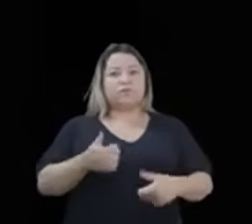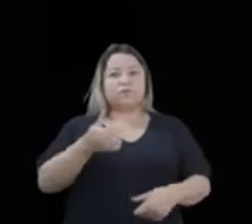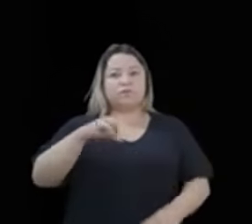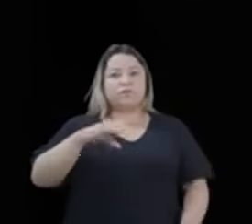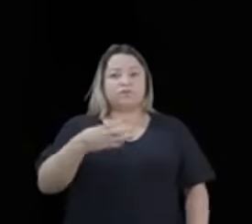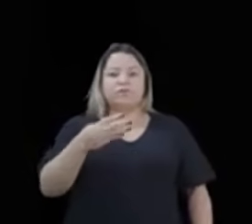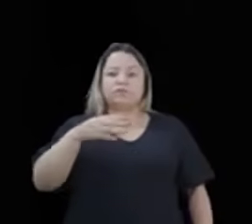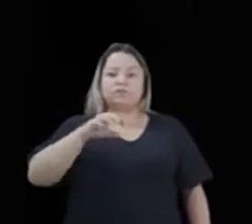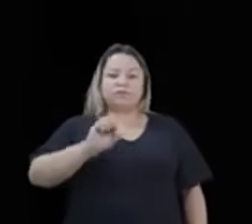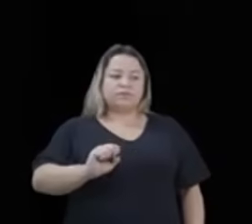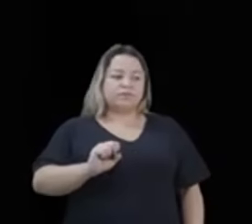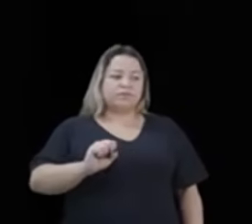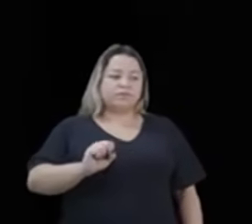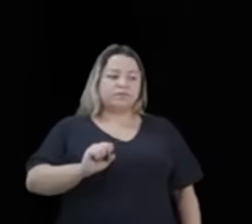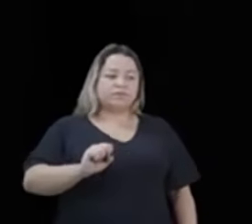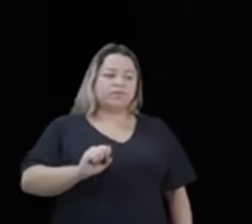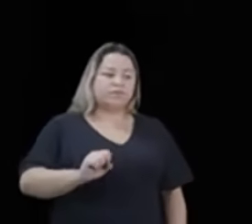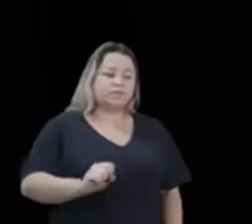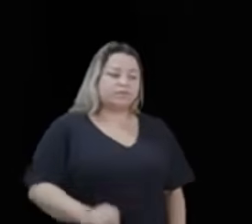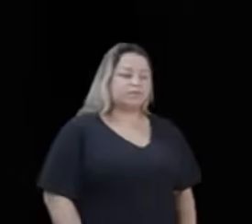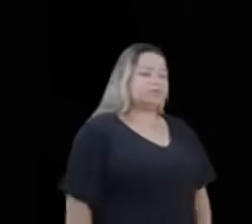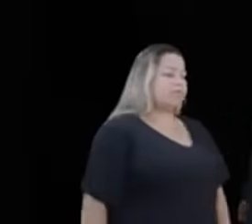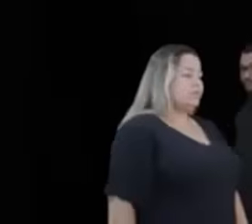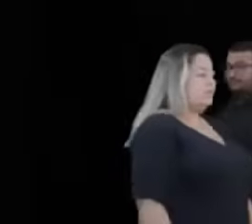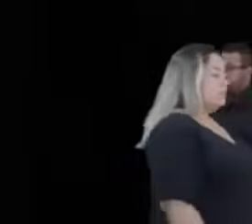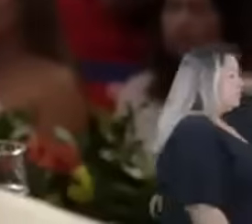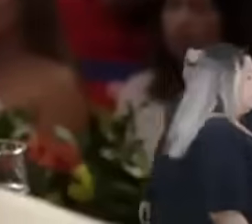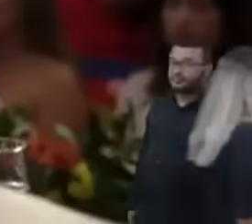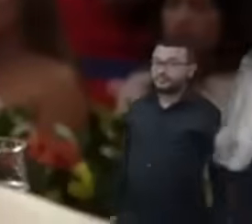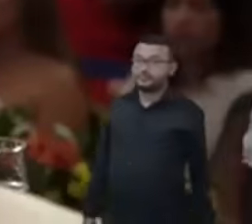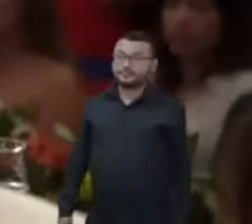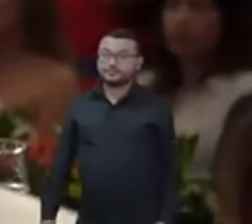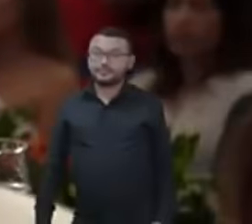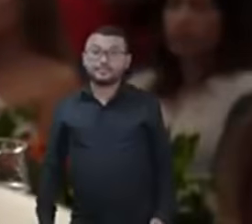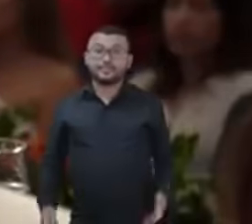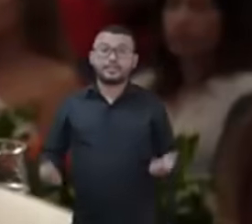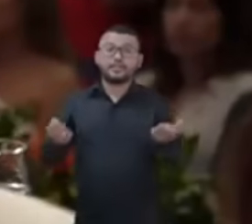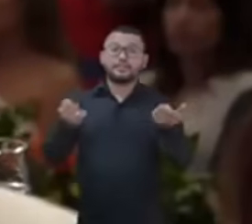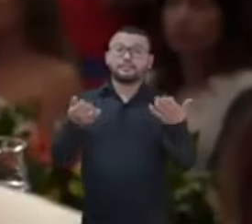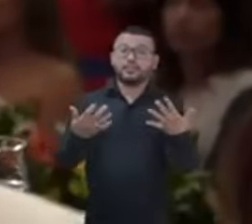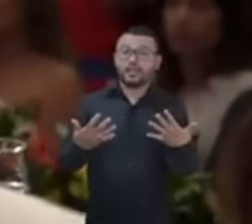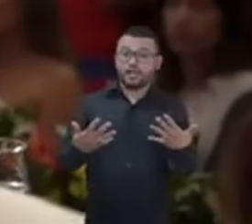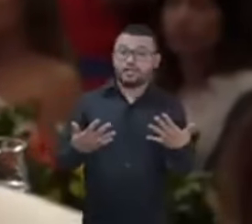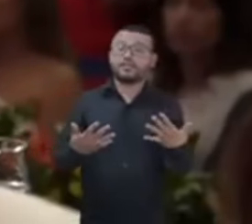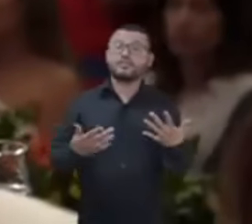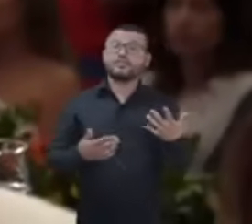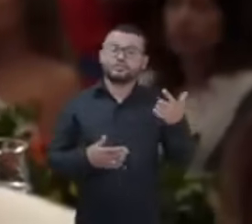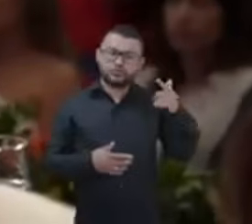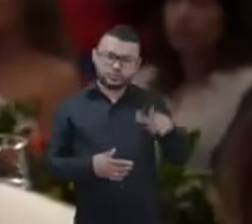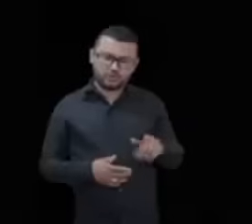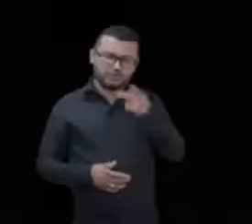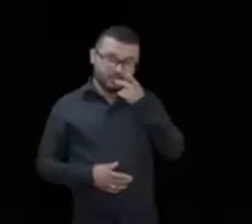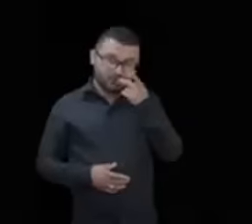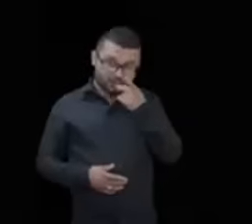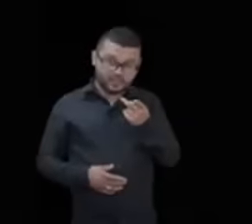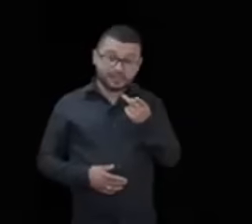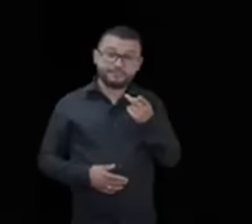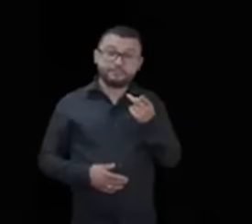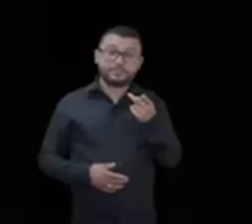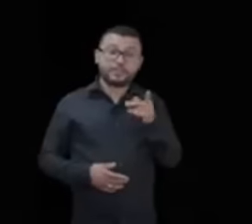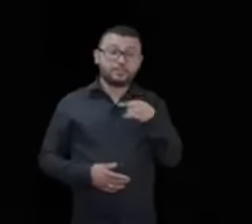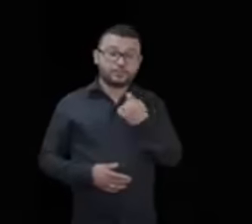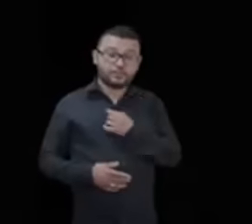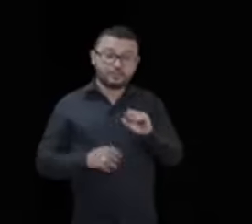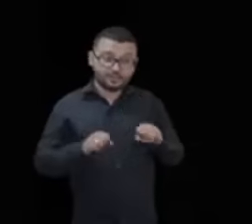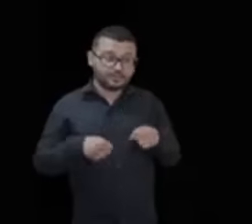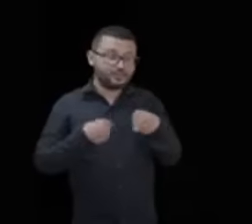foi a Declaração Internacional dos Direitos Humanos. E dizer que mais do que nunca A